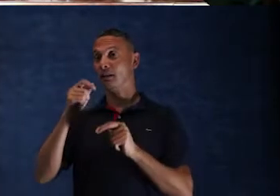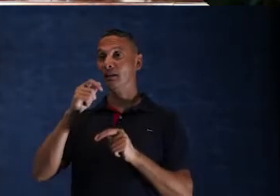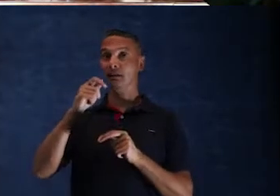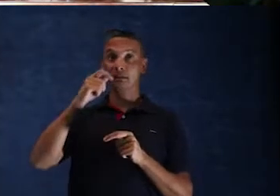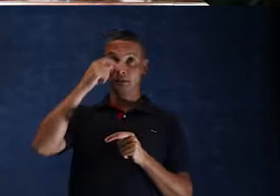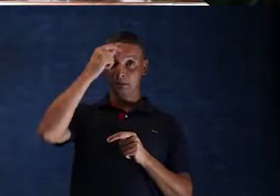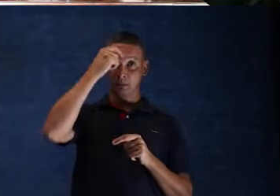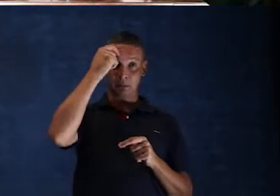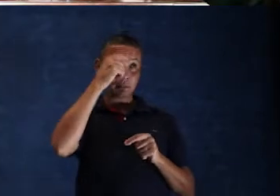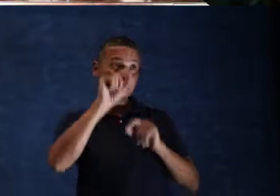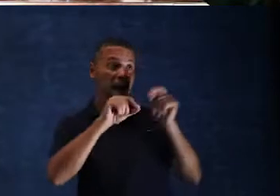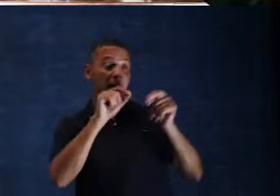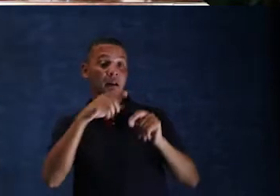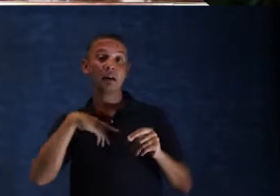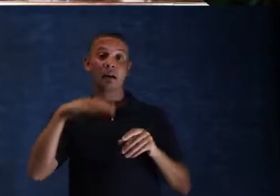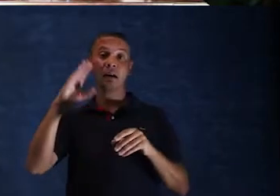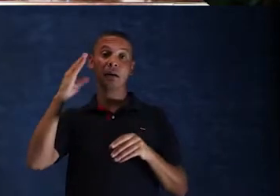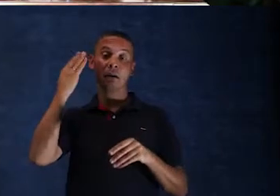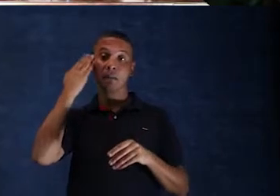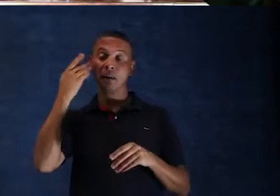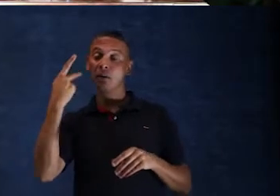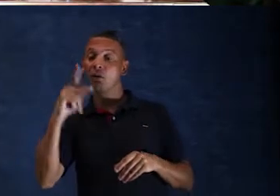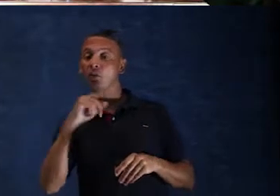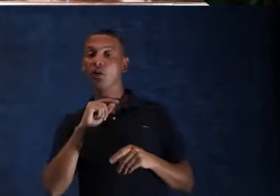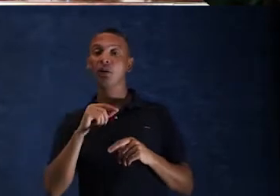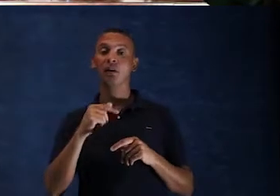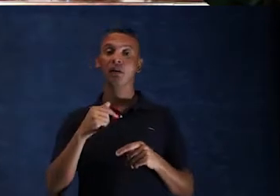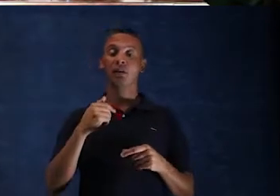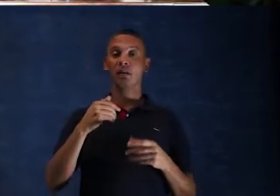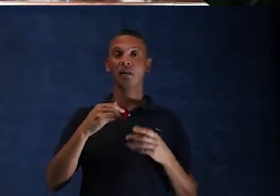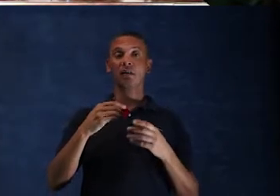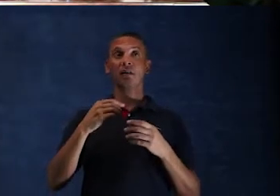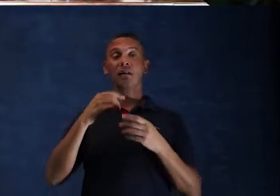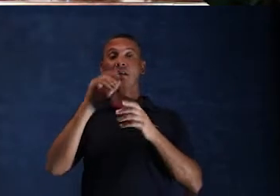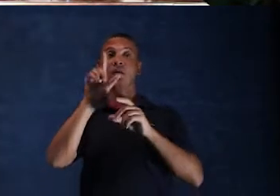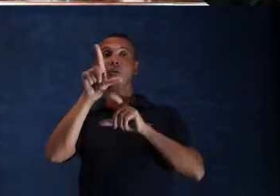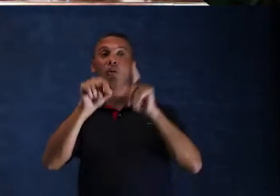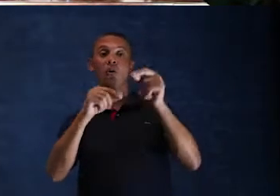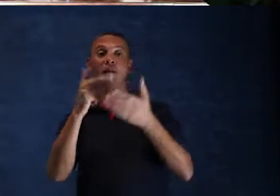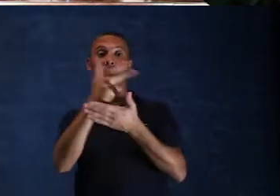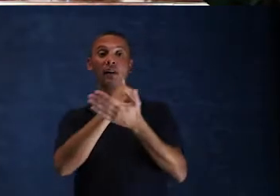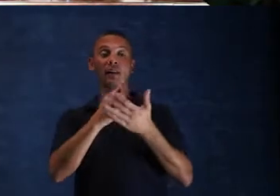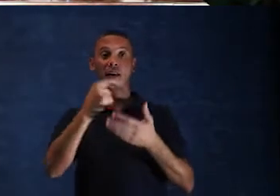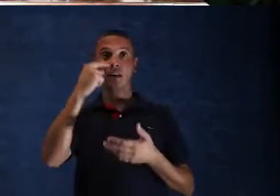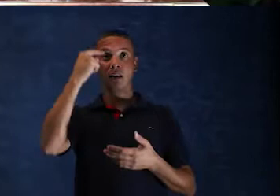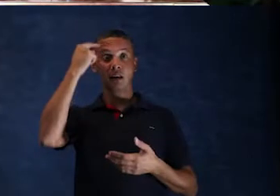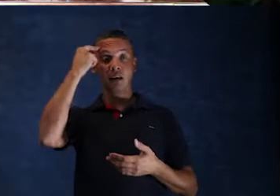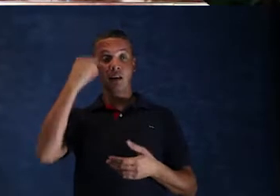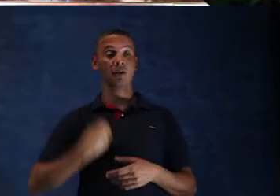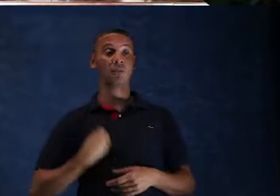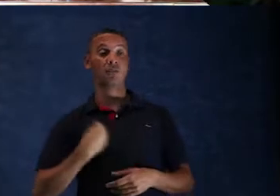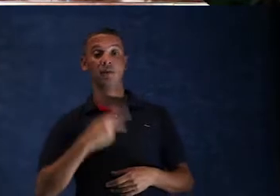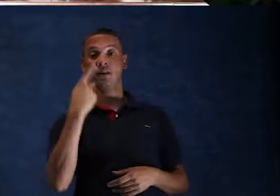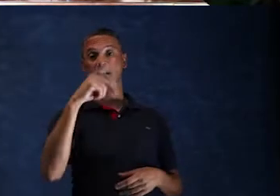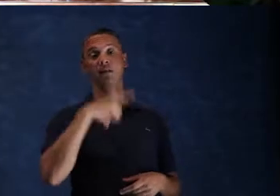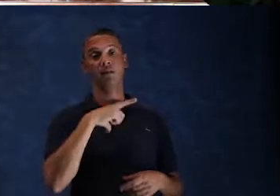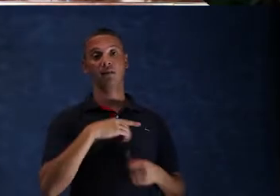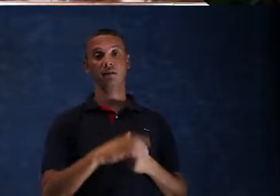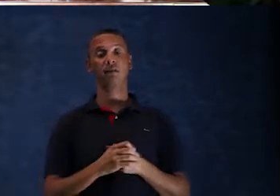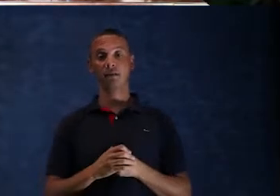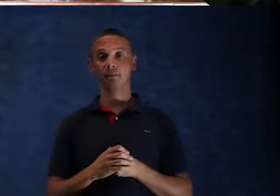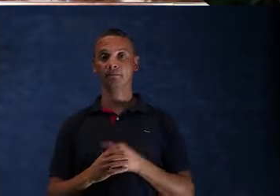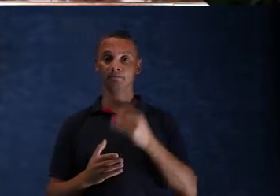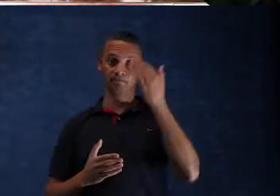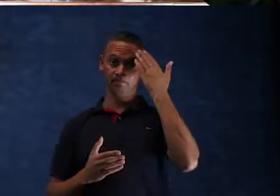Então, a marca de Caim não é a maldade e tal, mas uma marca para ele sobreviver. Né? É bom que a